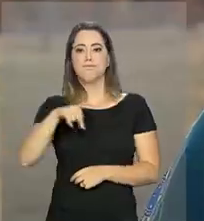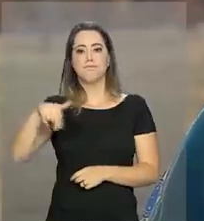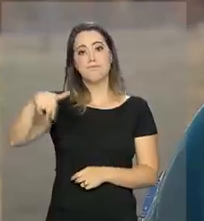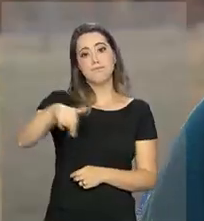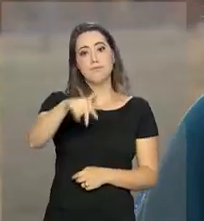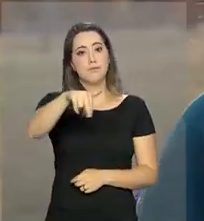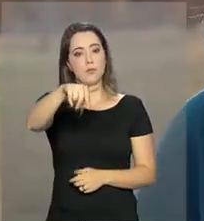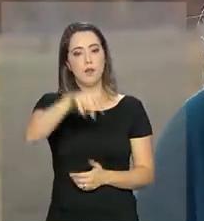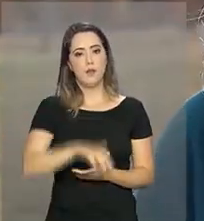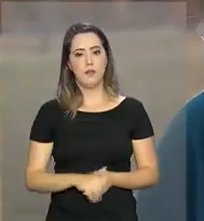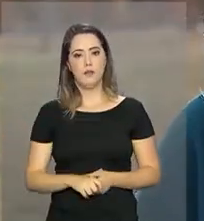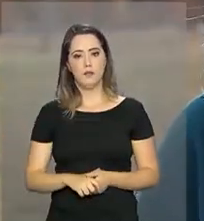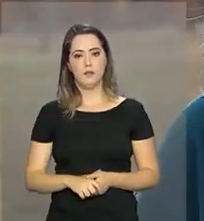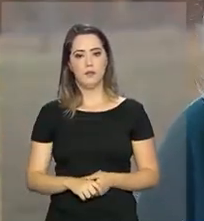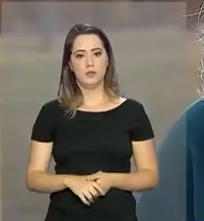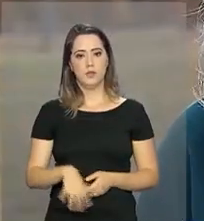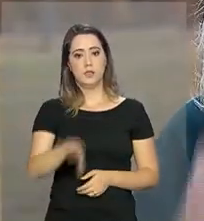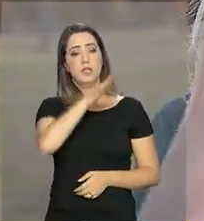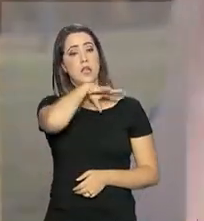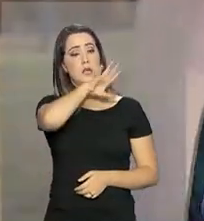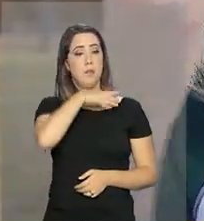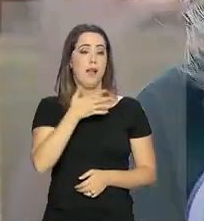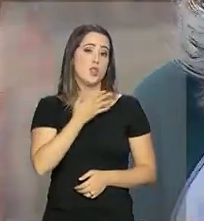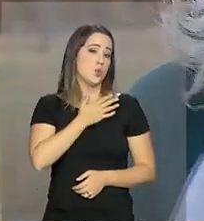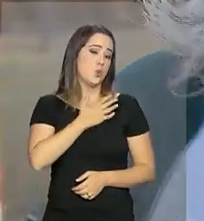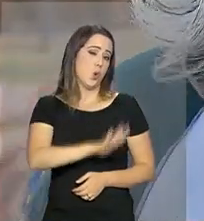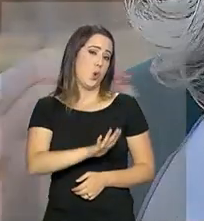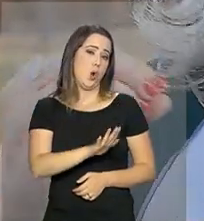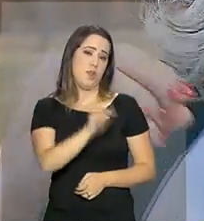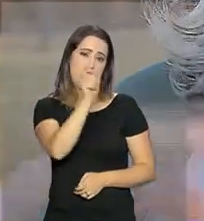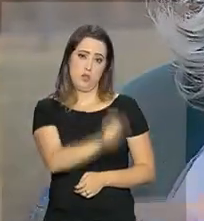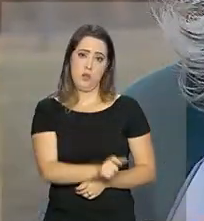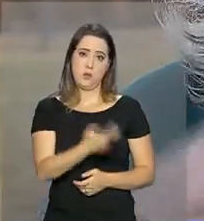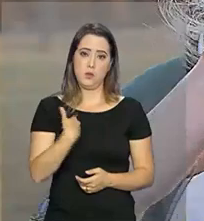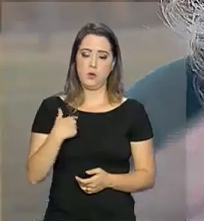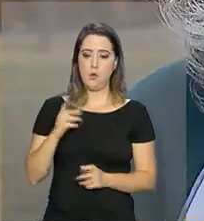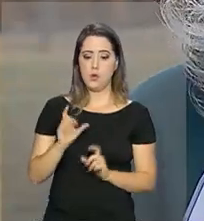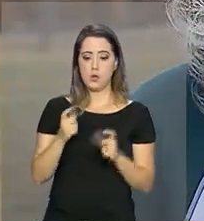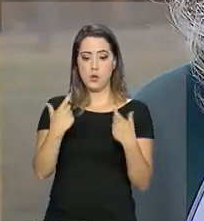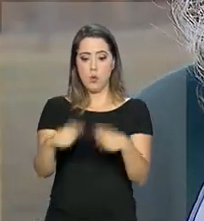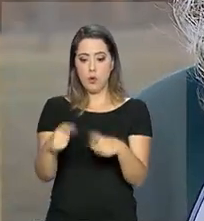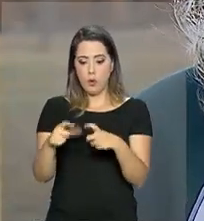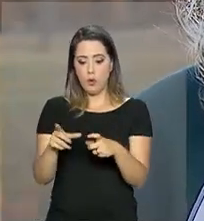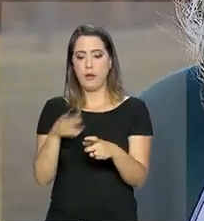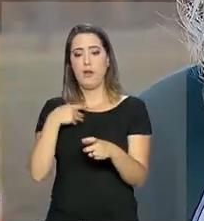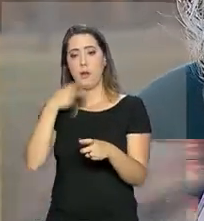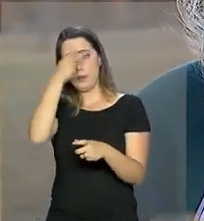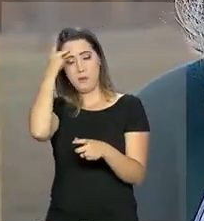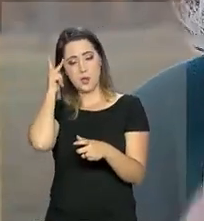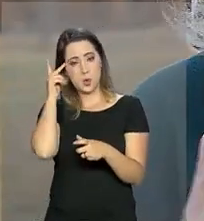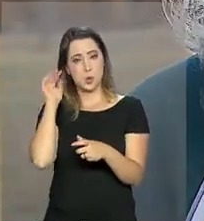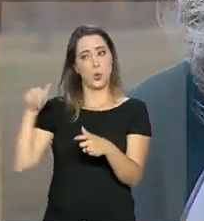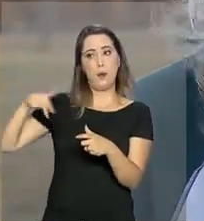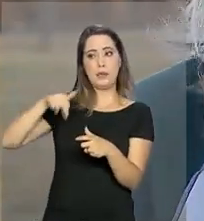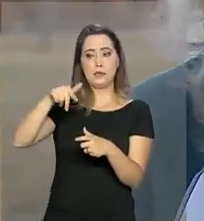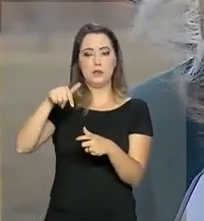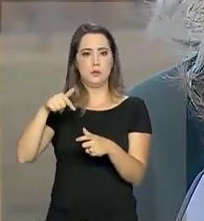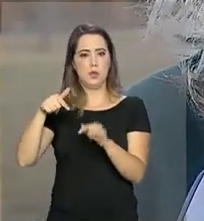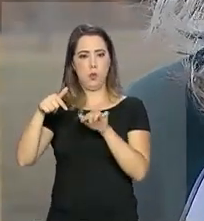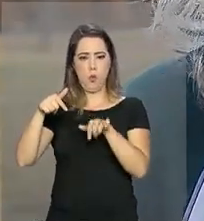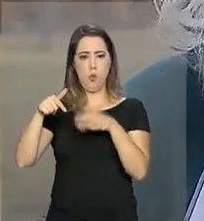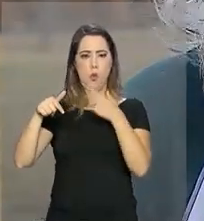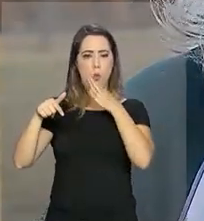eles são animais também rede uz por didi us então se não tem lugar que está preservado na unidade que tem muita ocupação eles também se